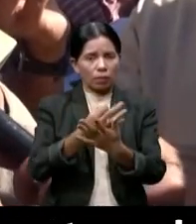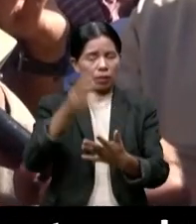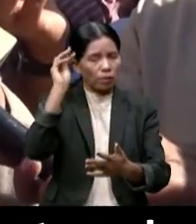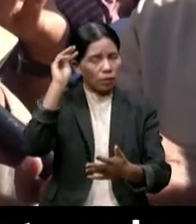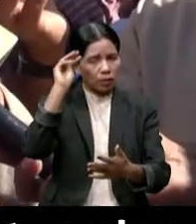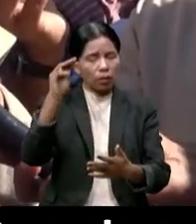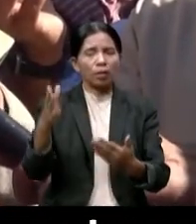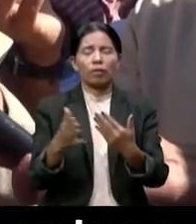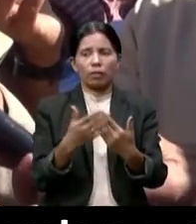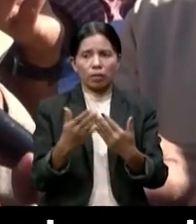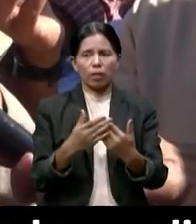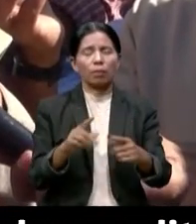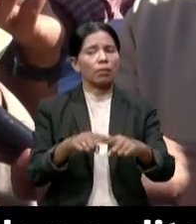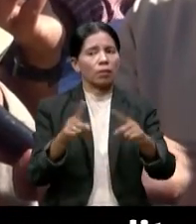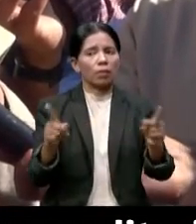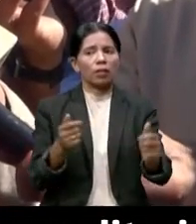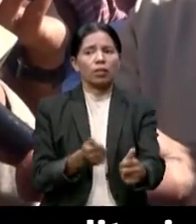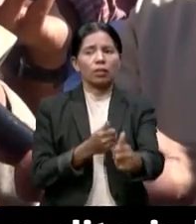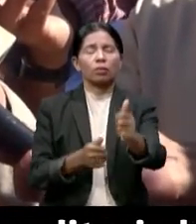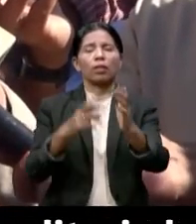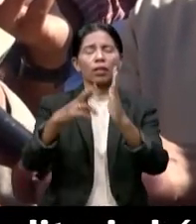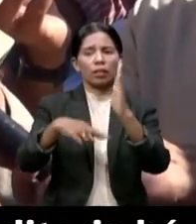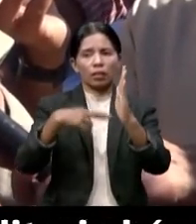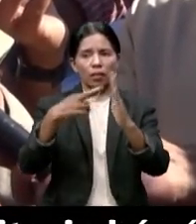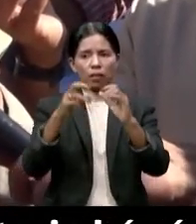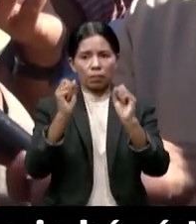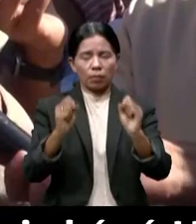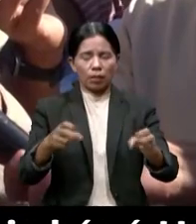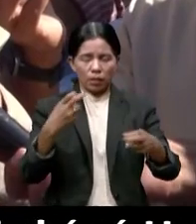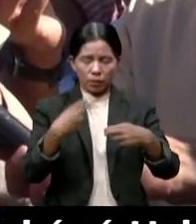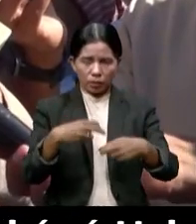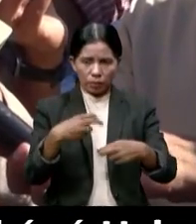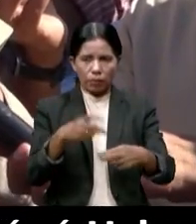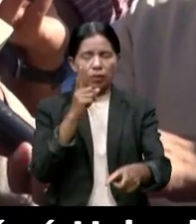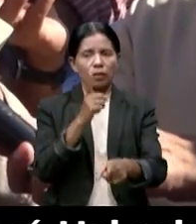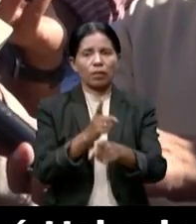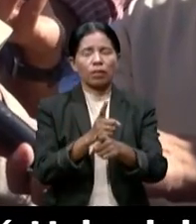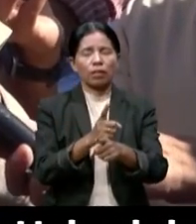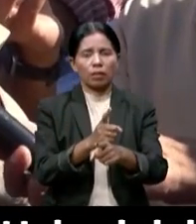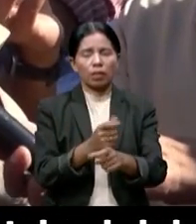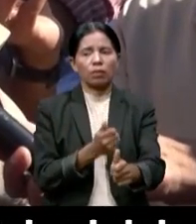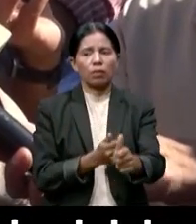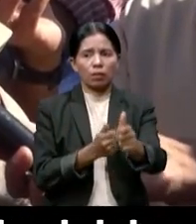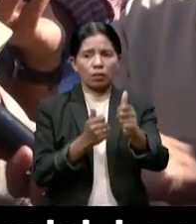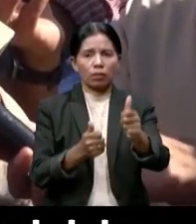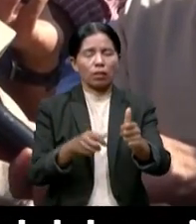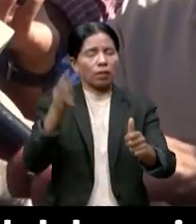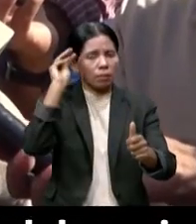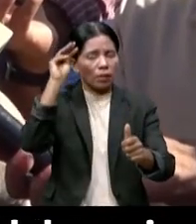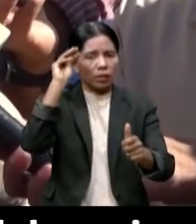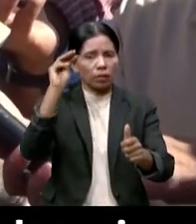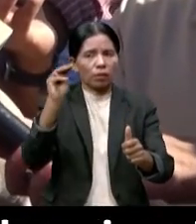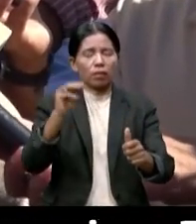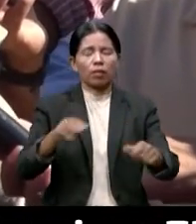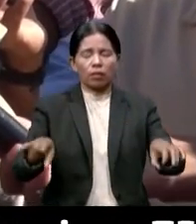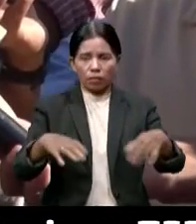fácil. Mas quando tu ir regras, não é difícil. Depende do ministro, do